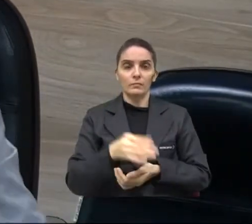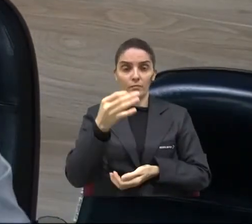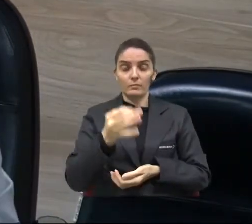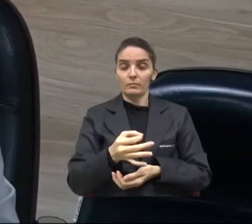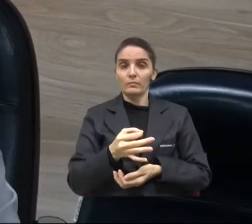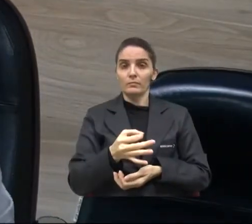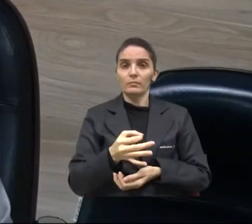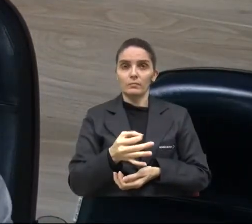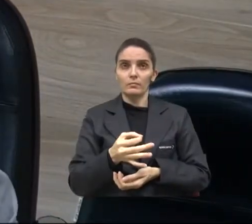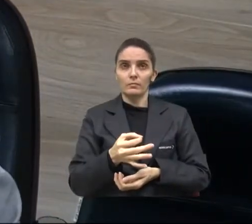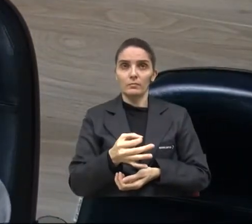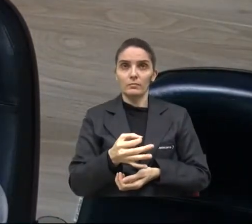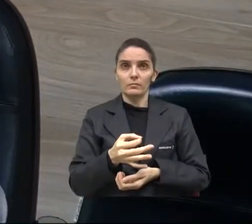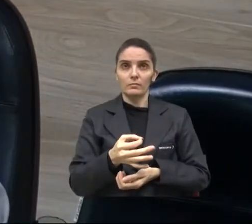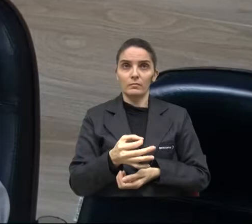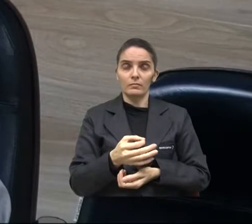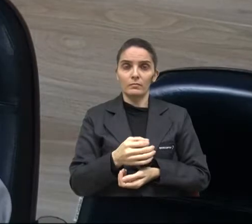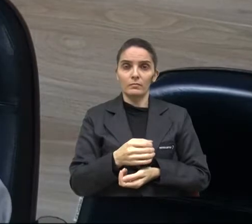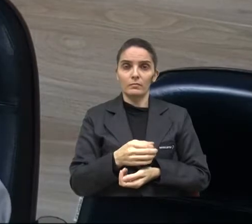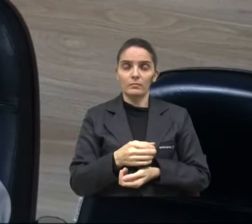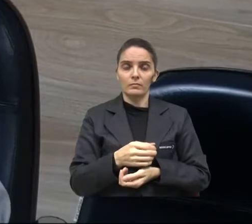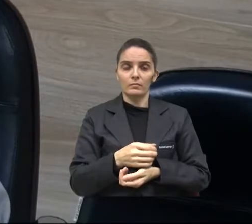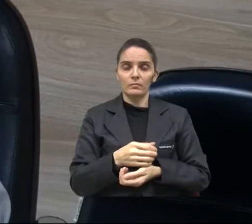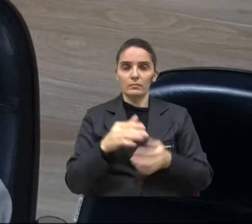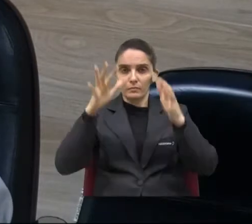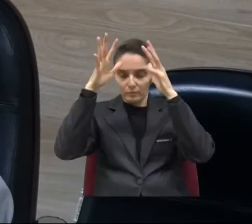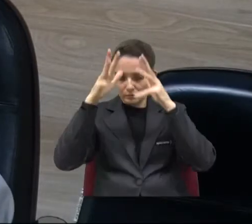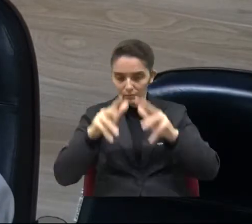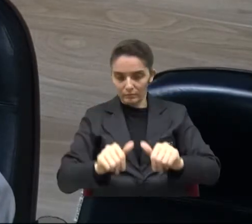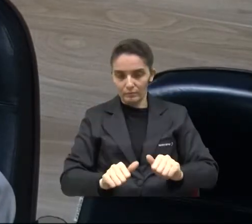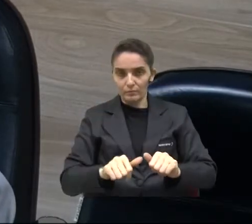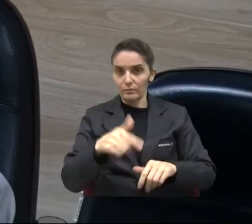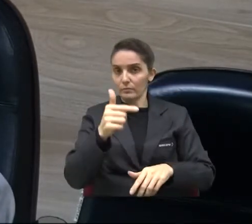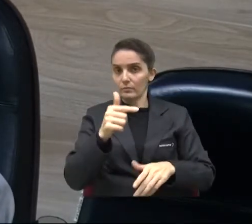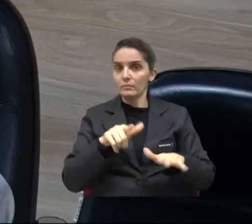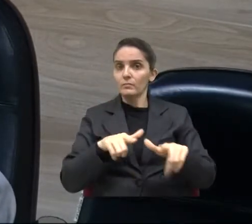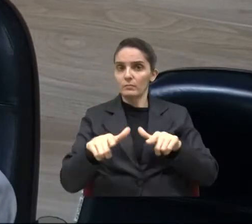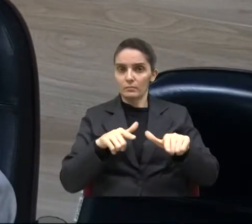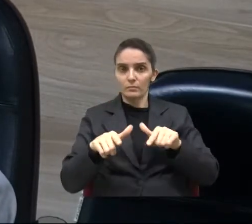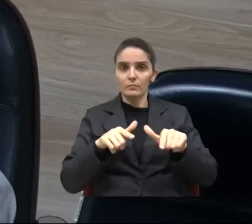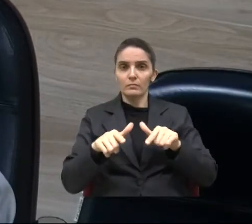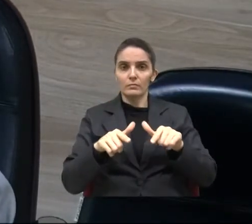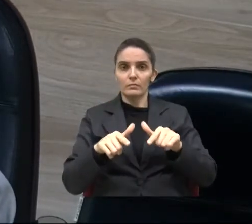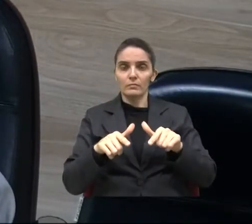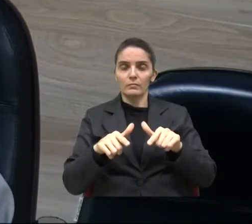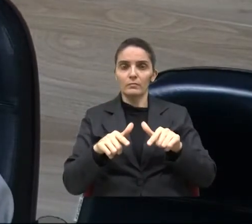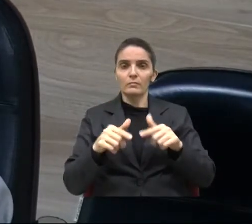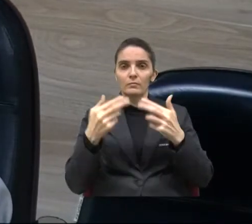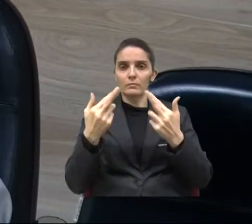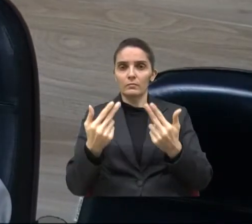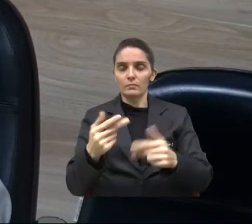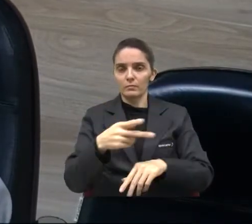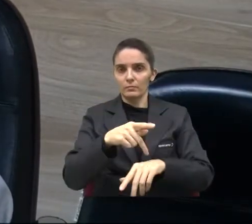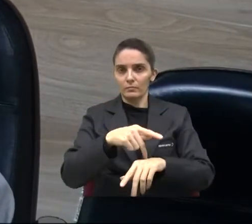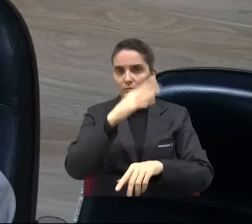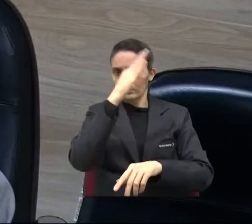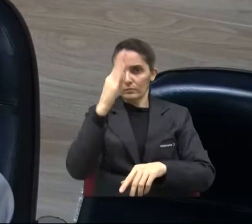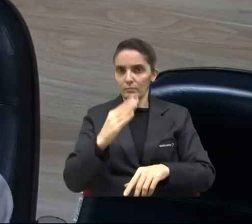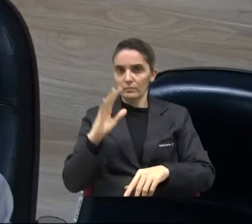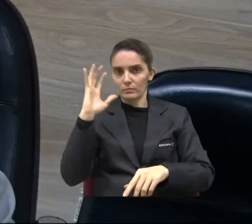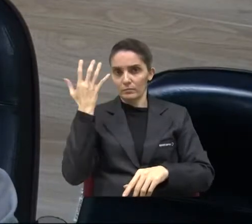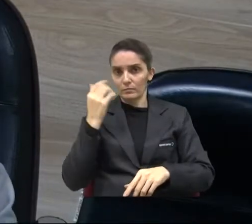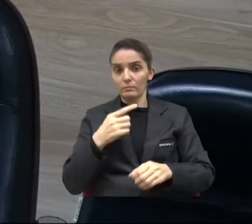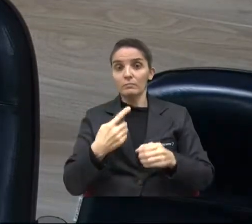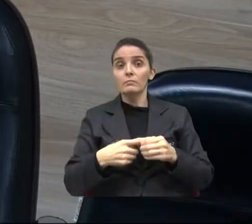que em época de crise, desemprego, por qual passa o nosso país, que cidade não